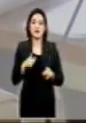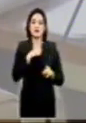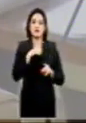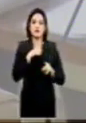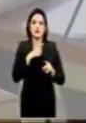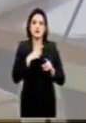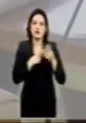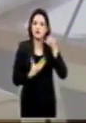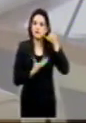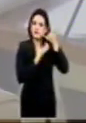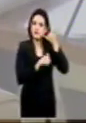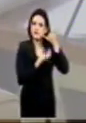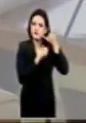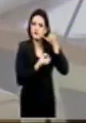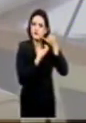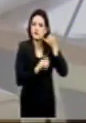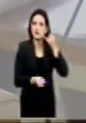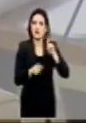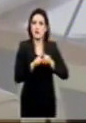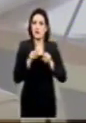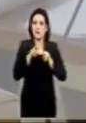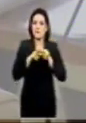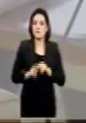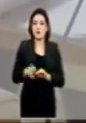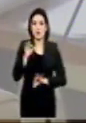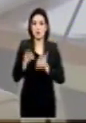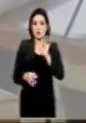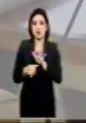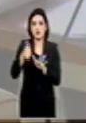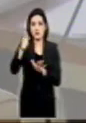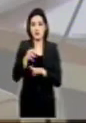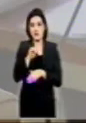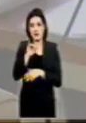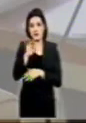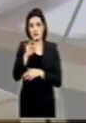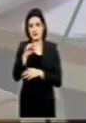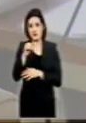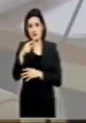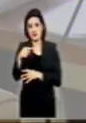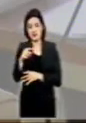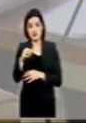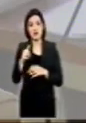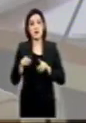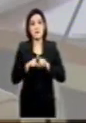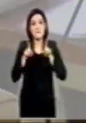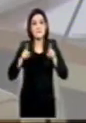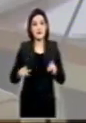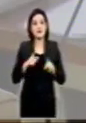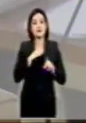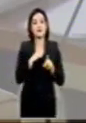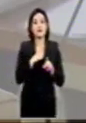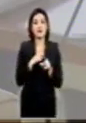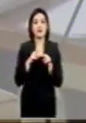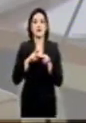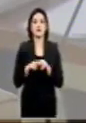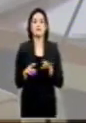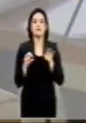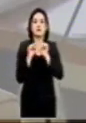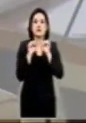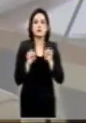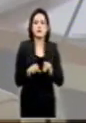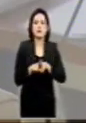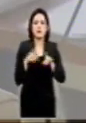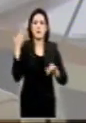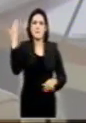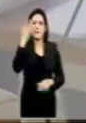interceptações telefônicas determinadas por juiz de primeira instância que, por via reflexa, produziram de forma sistemática prova